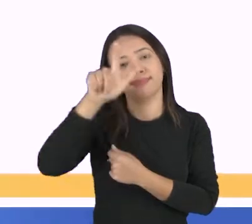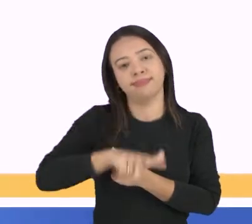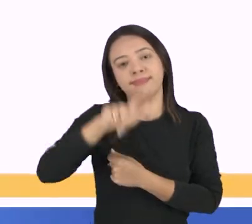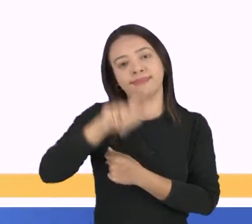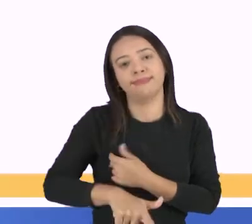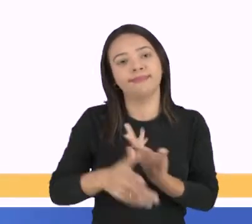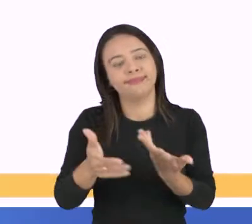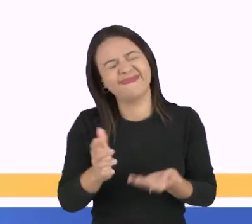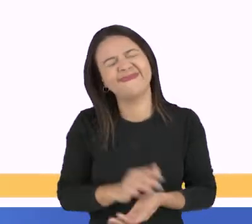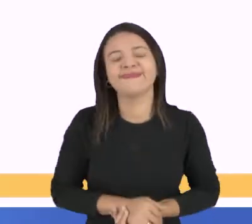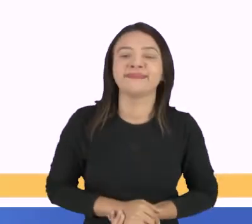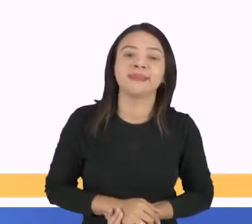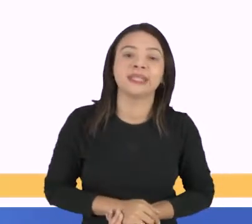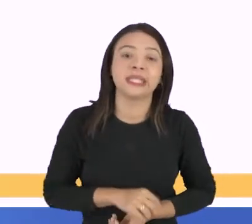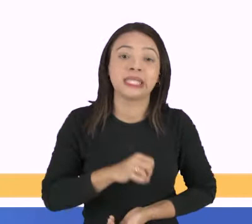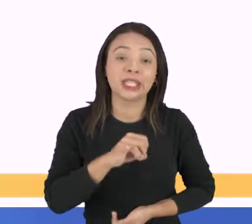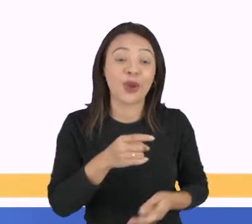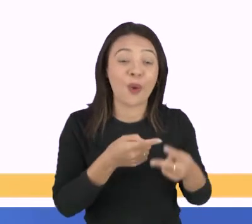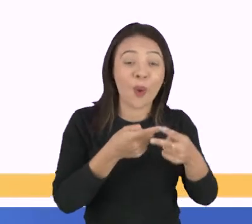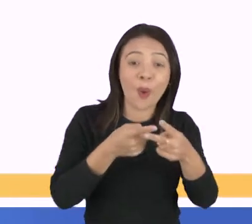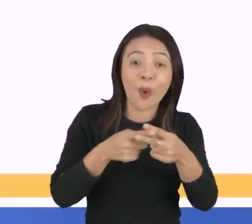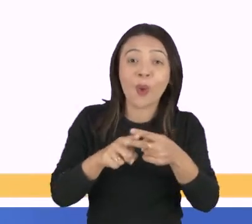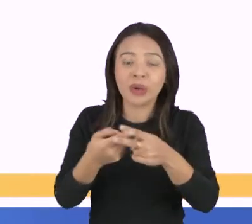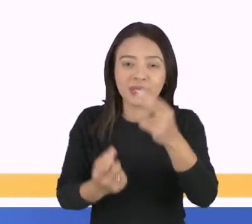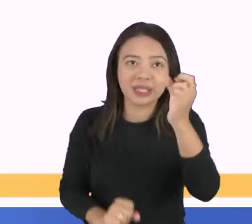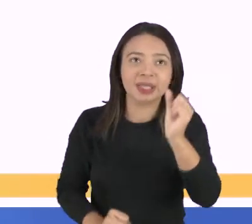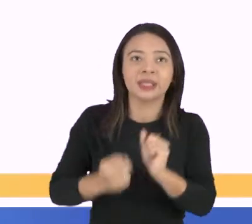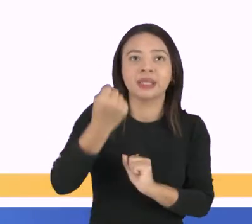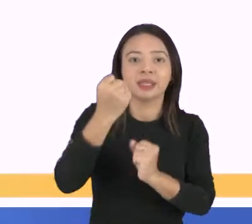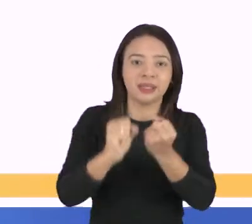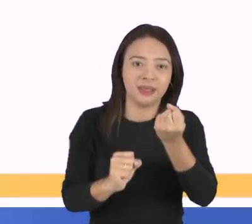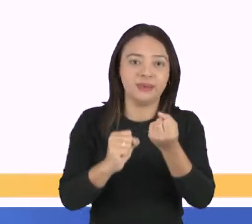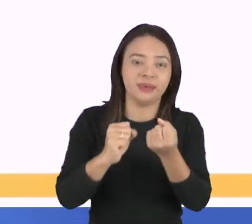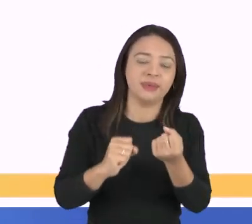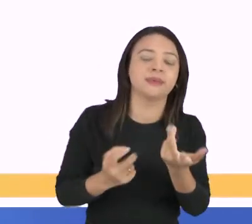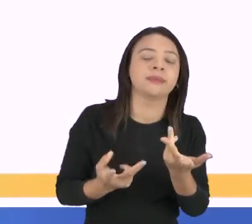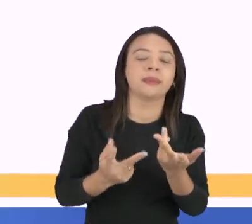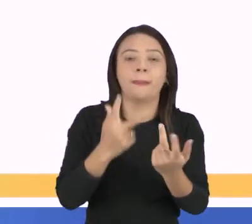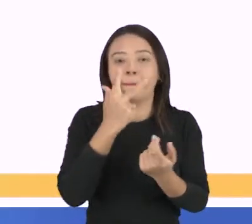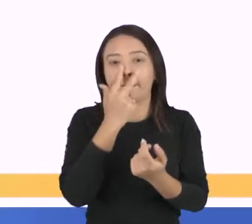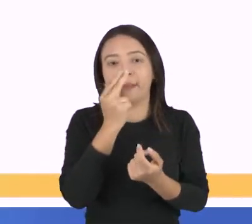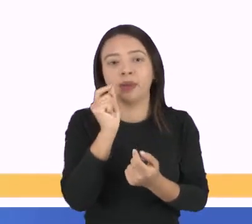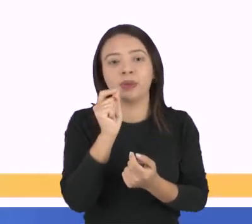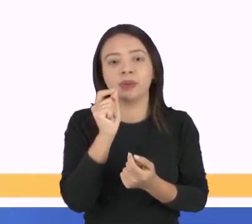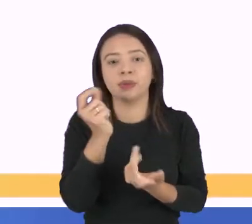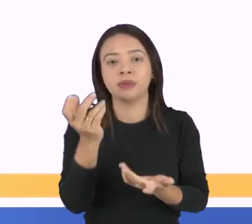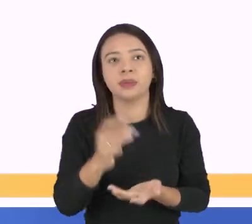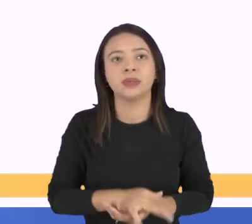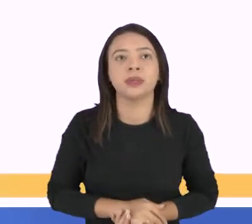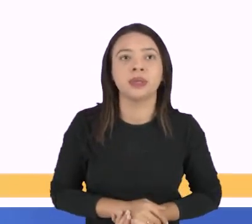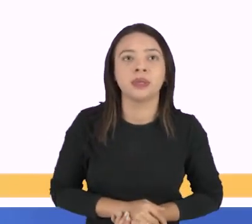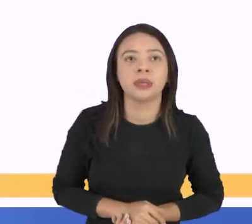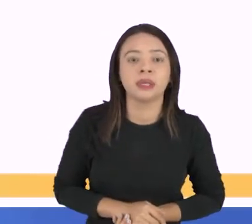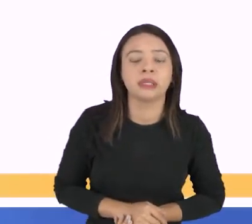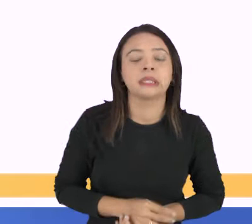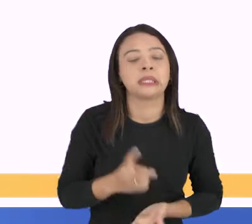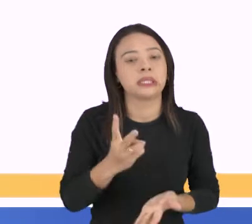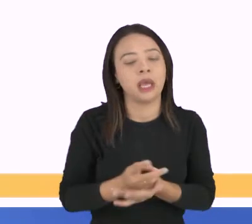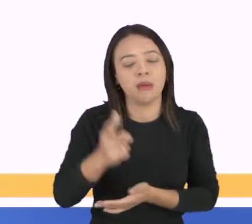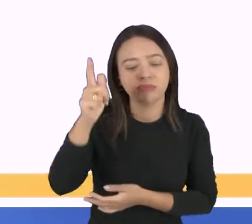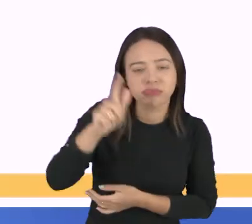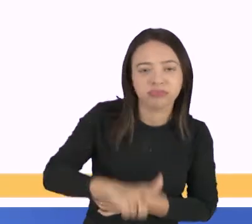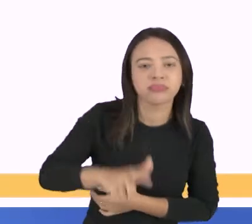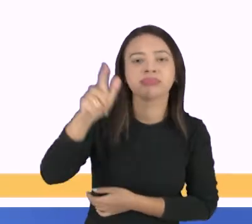uma manutenção dos equipamentos, ele tornava esse ambiente alegre do ponto de vista dele, que ele fez